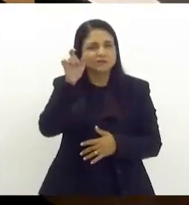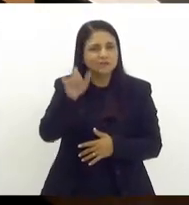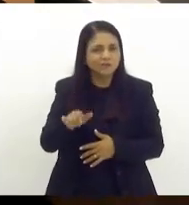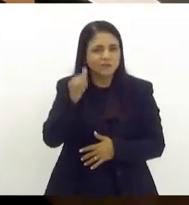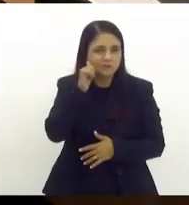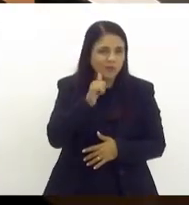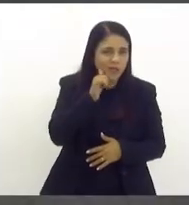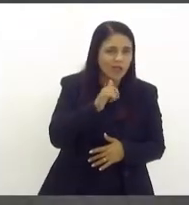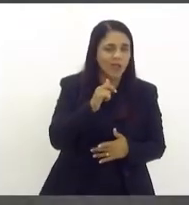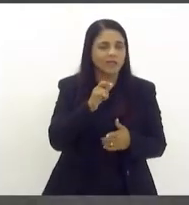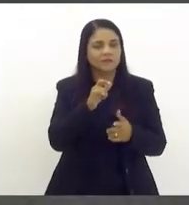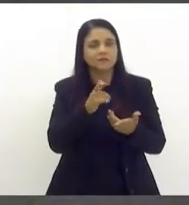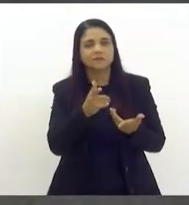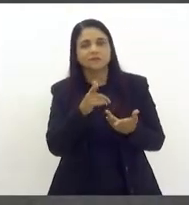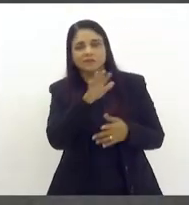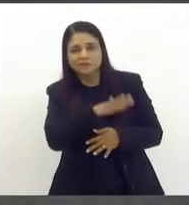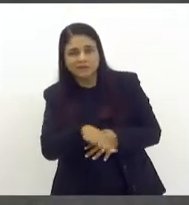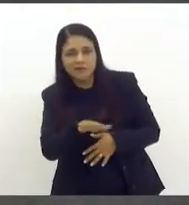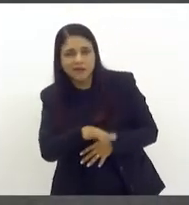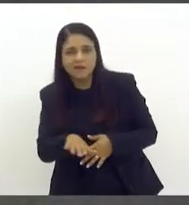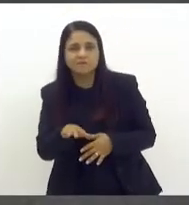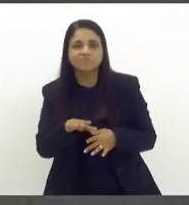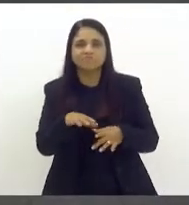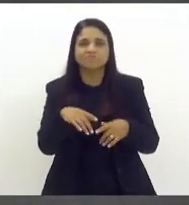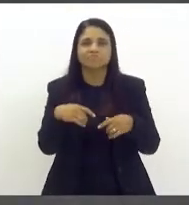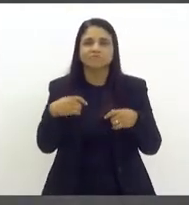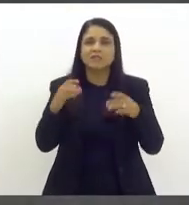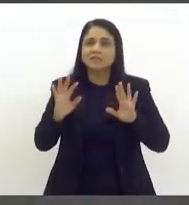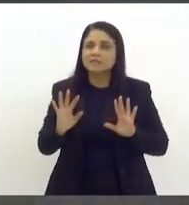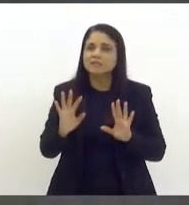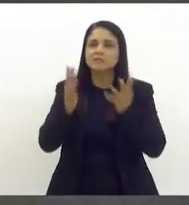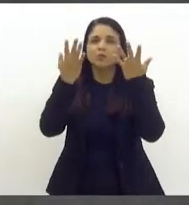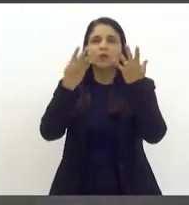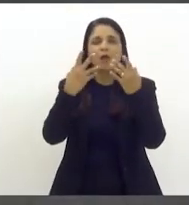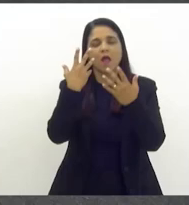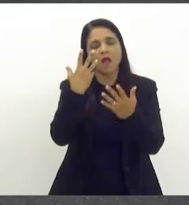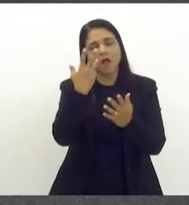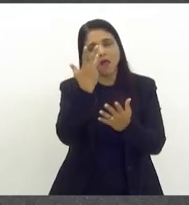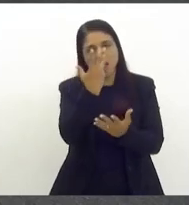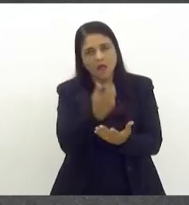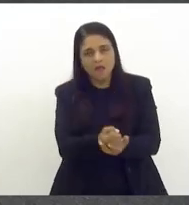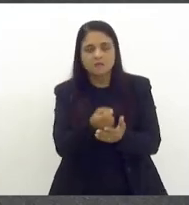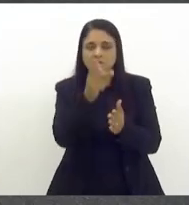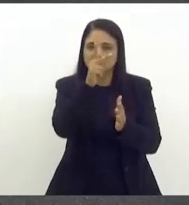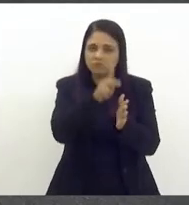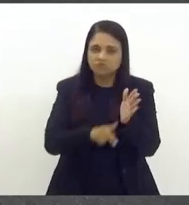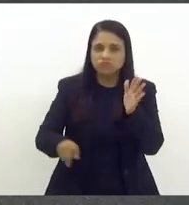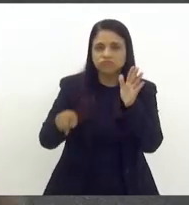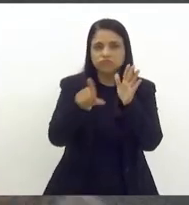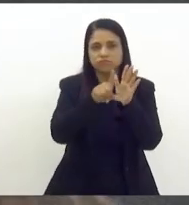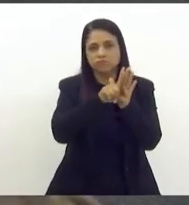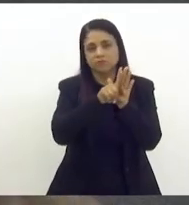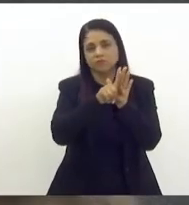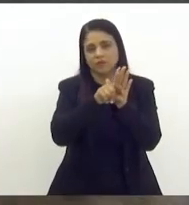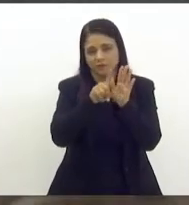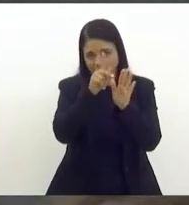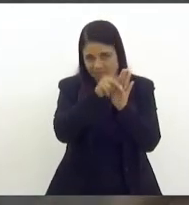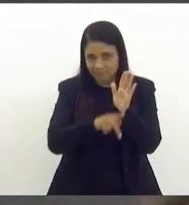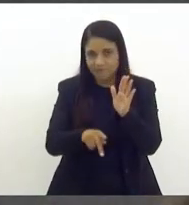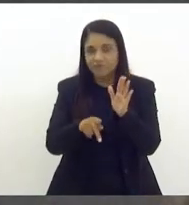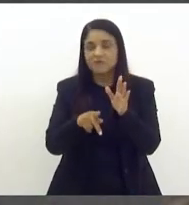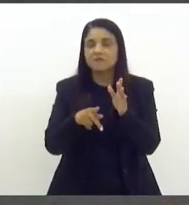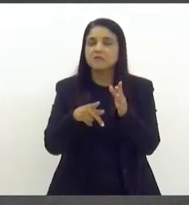então nós só temos que saudar aprovação desse projeto que nós pretendemos que seja